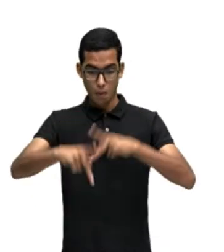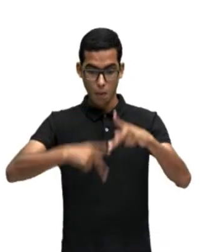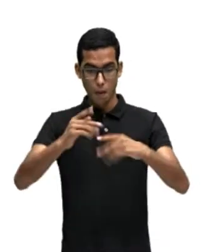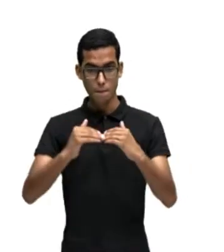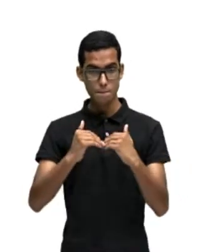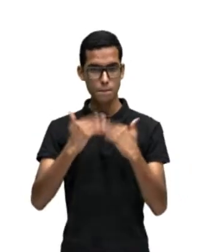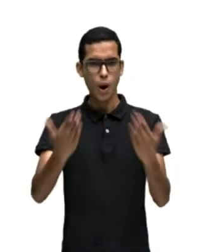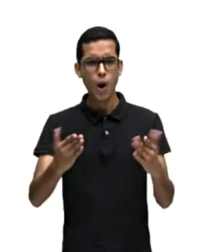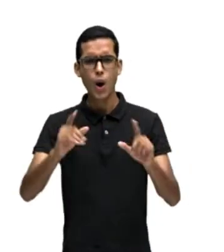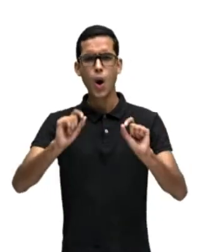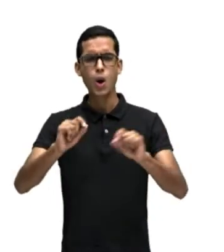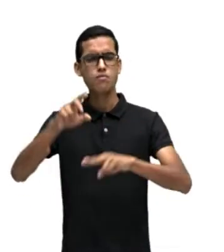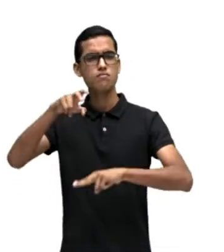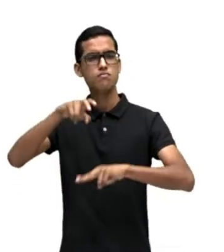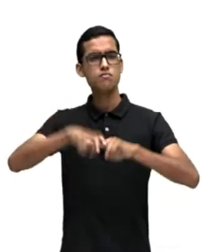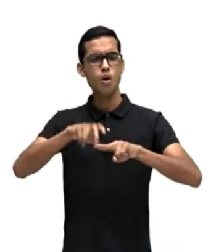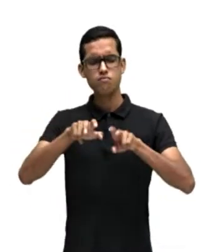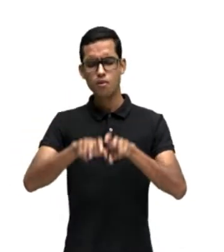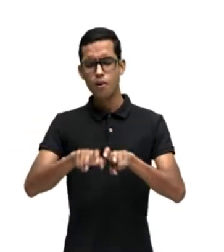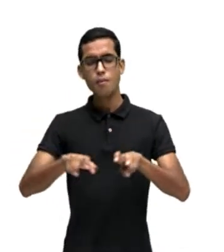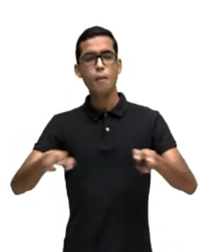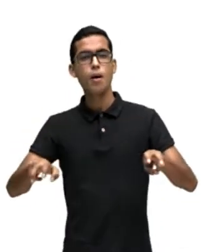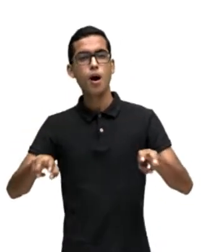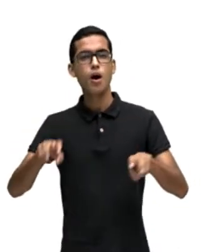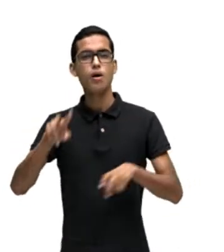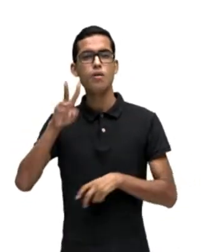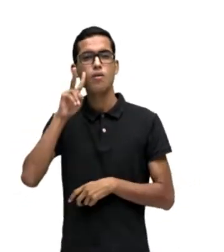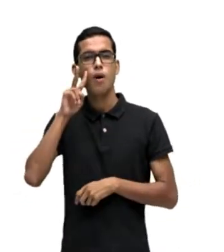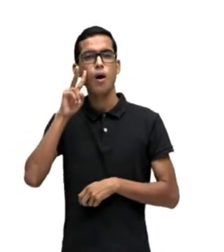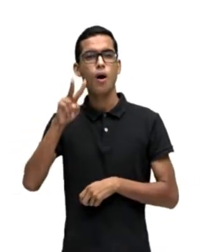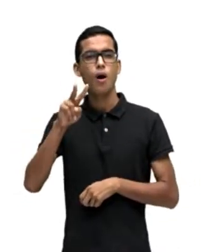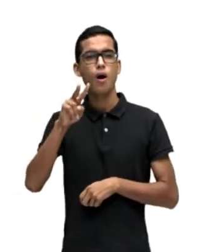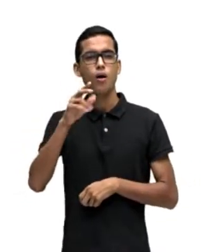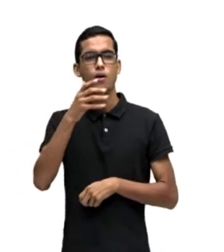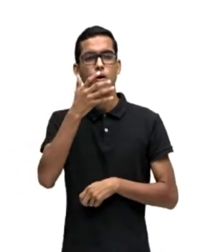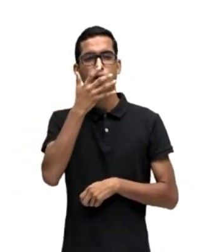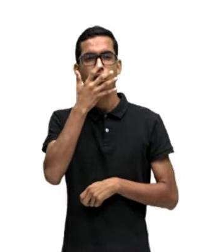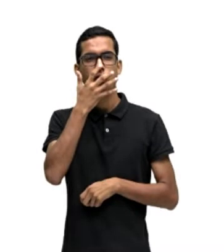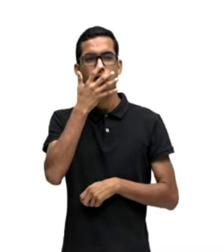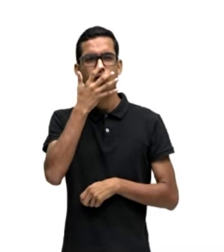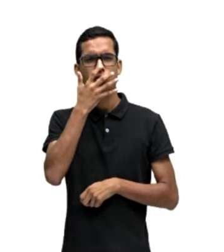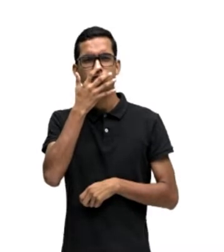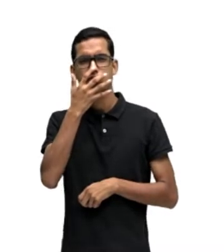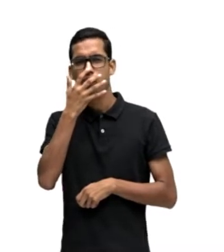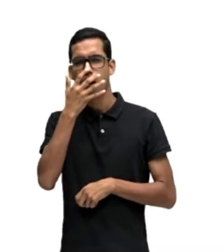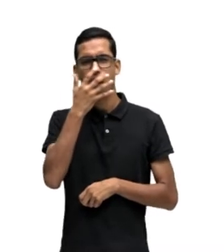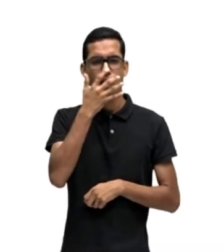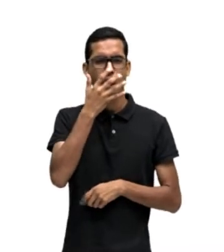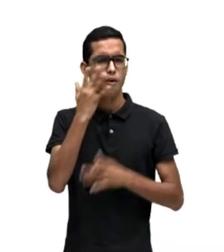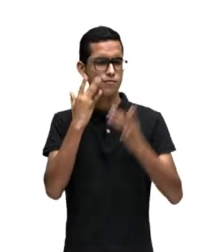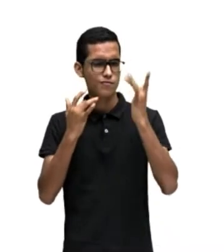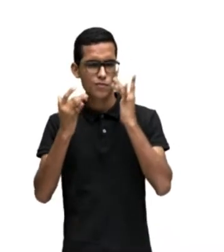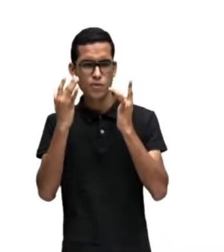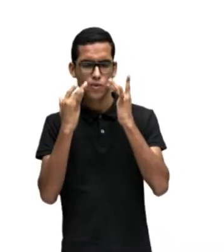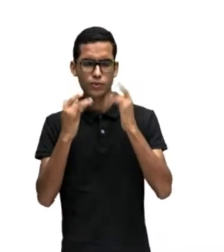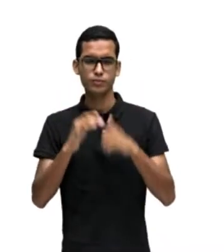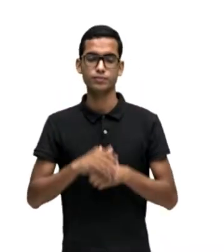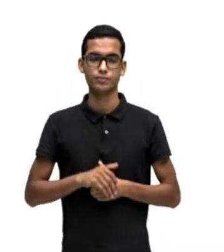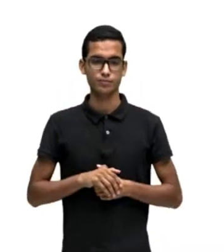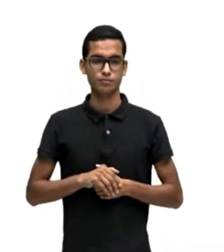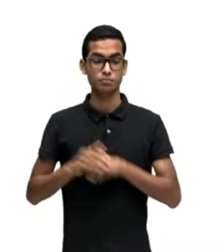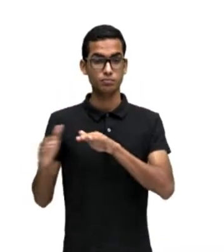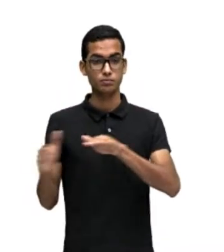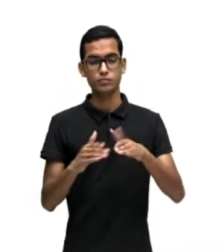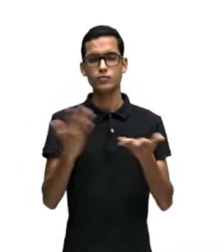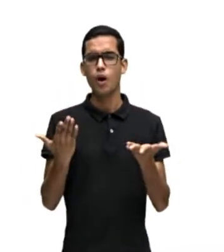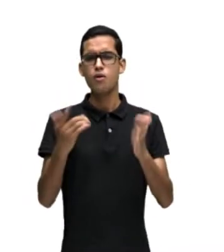gente senta, assiste, contempla essa obra de arte. E os gêneros do teatro? Existem muitos gêneros